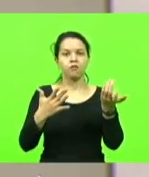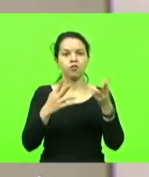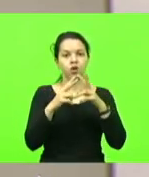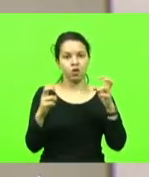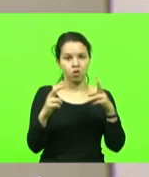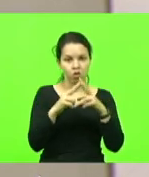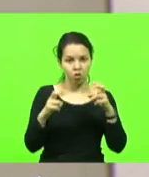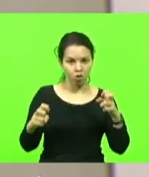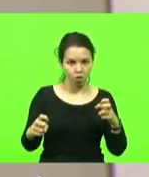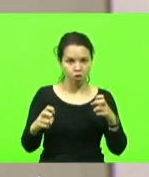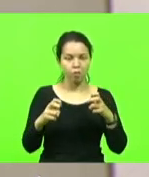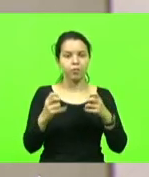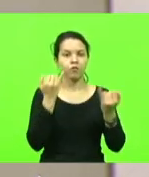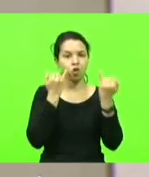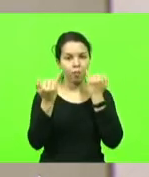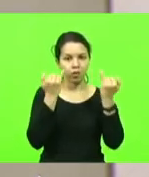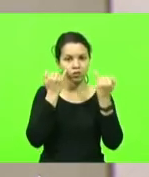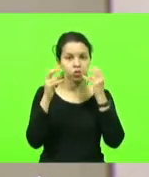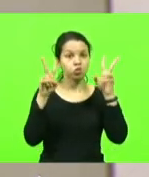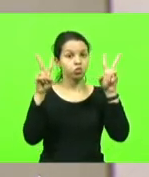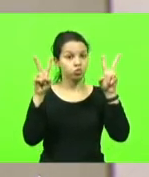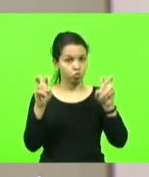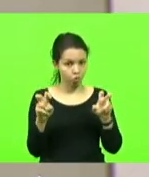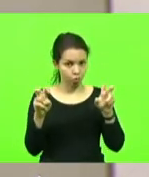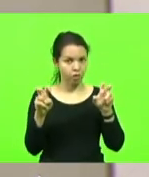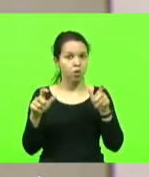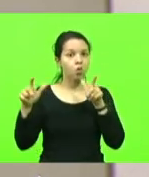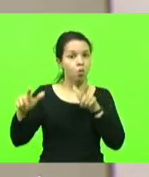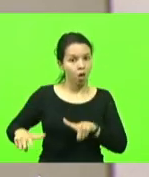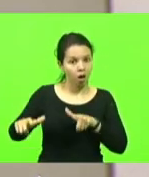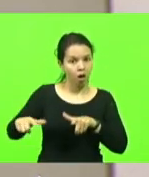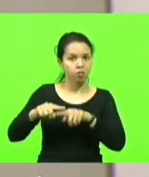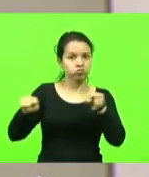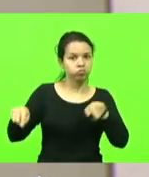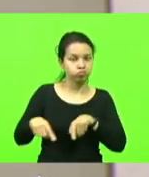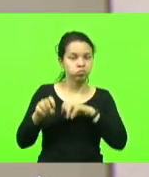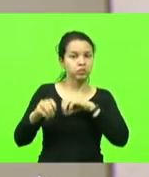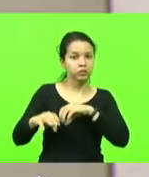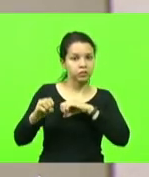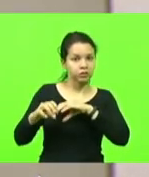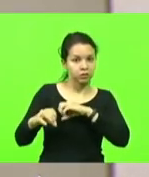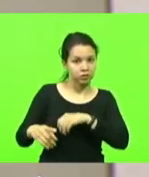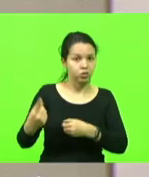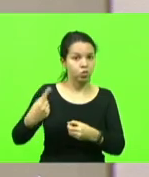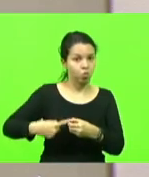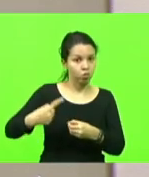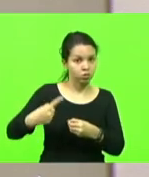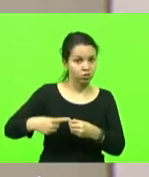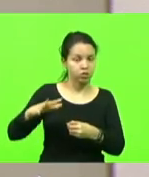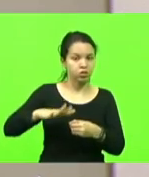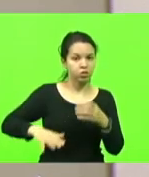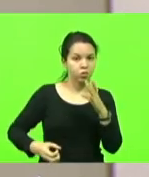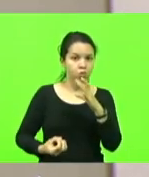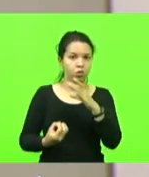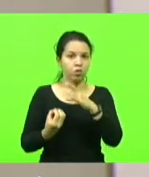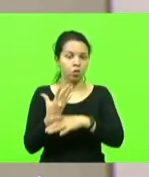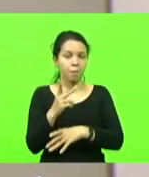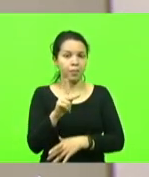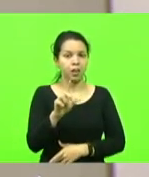respectivamente, informações acerca dos estabelecimentos de ensino da rede municipal que instituíram seu Plancom